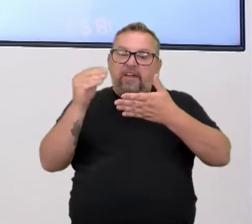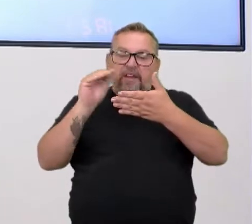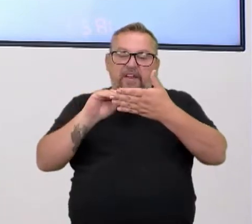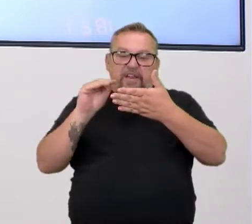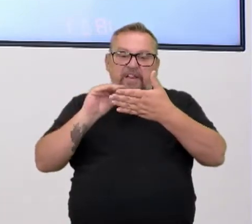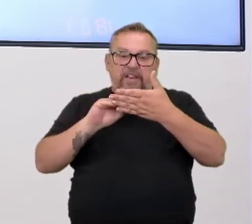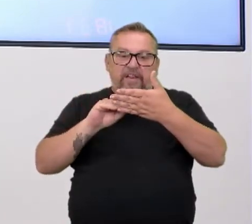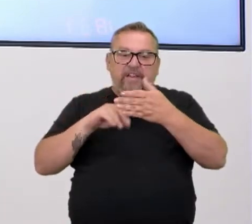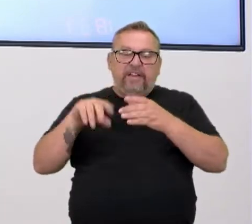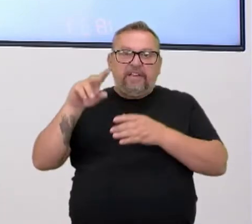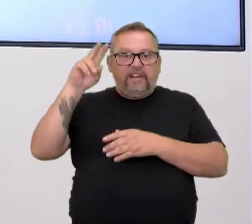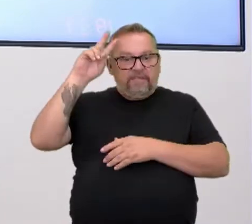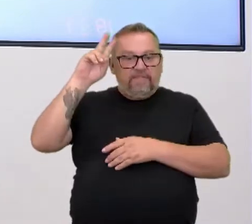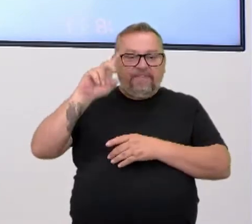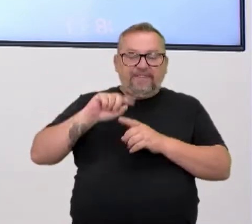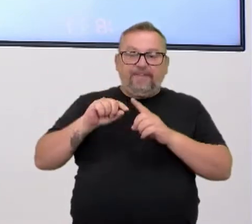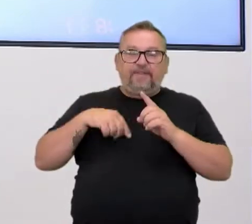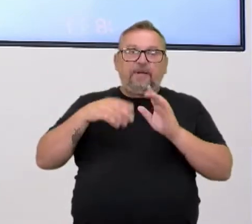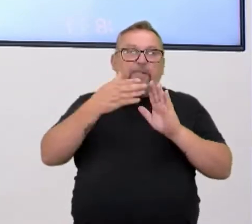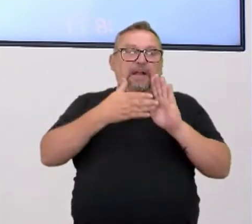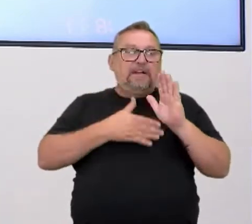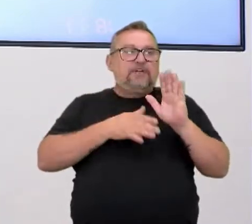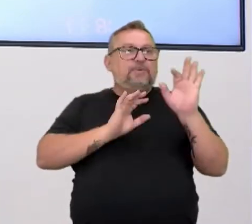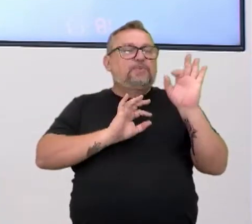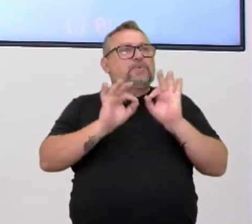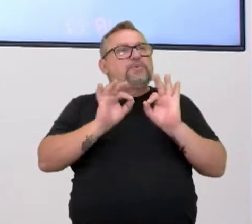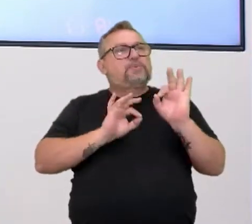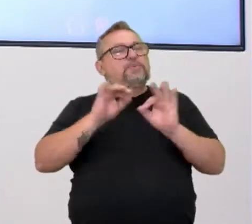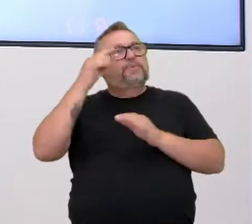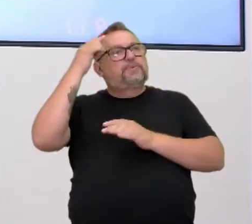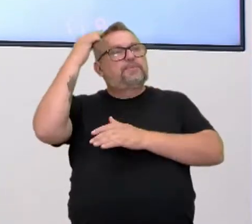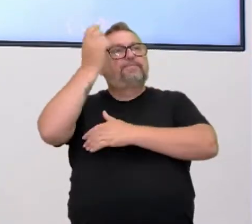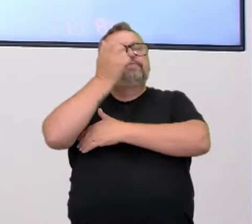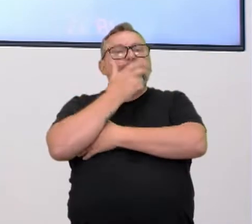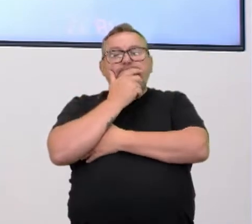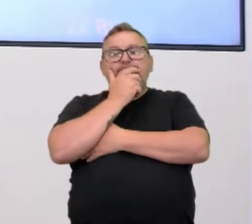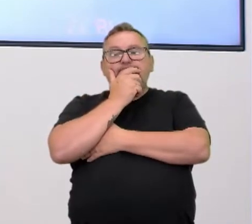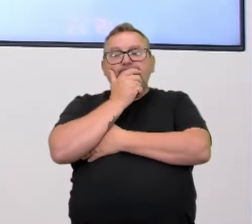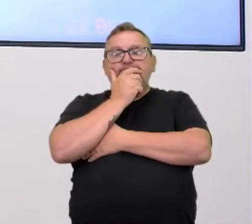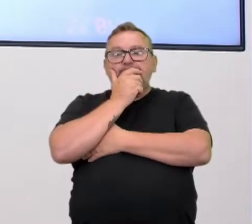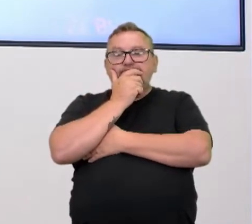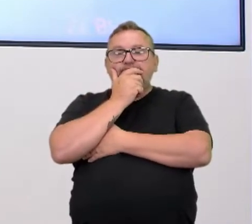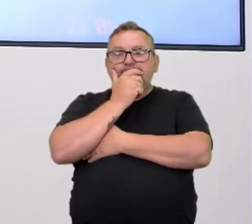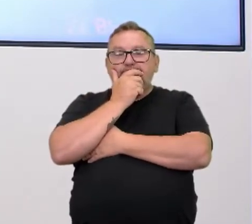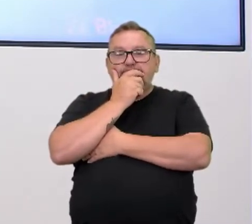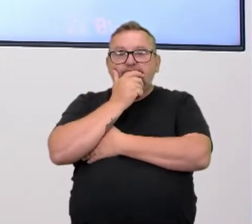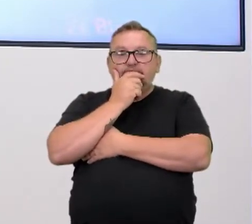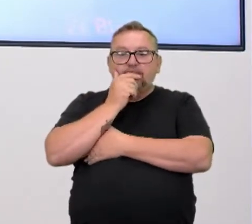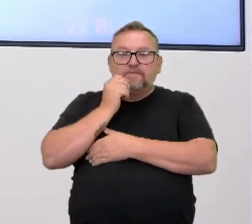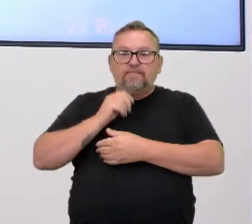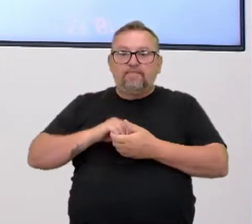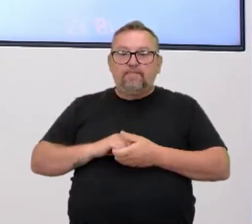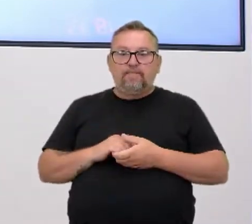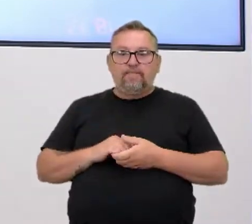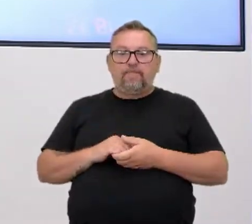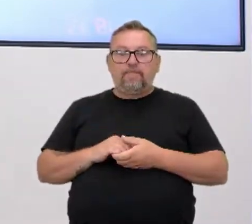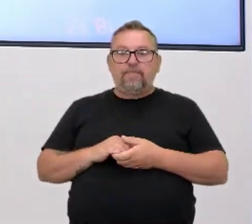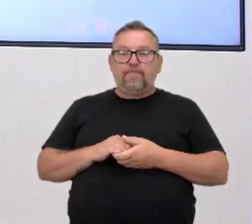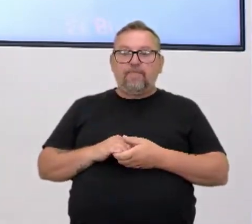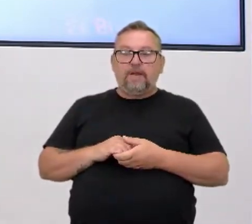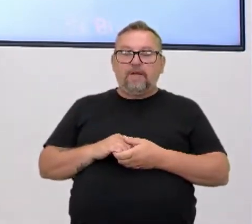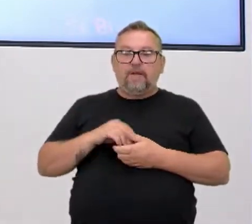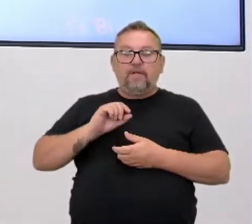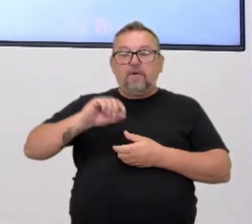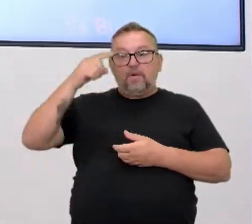você lembra, assim, planejar, o que vem na cabeça, né? Avaliar, o que vem na cabeça aqui, que tipo